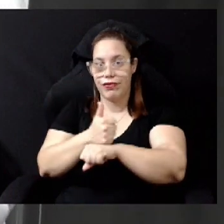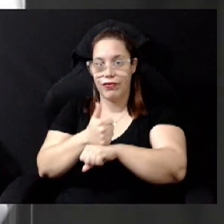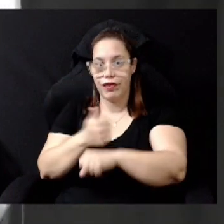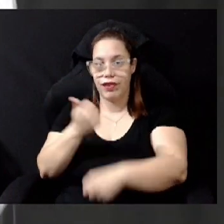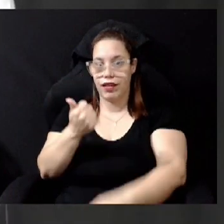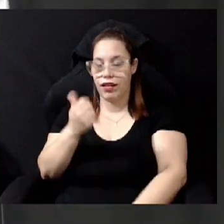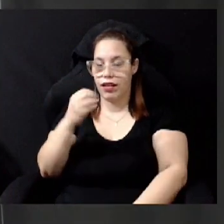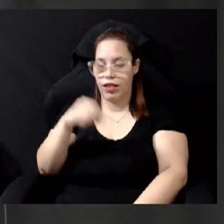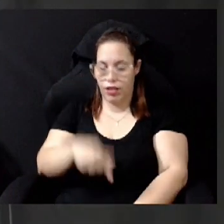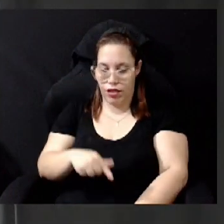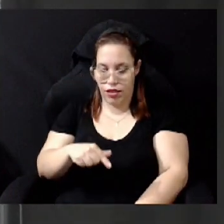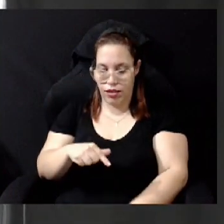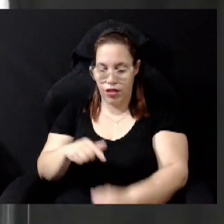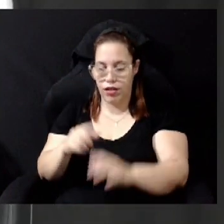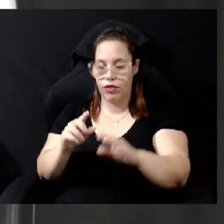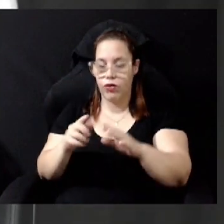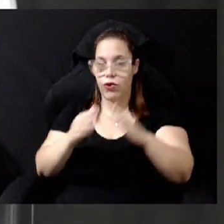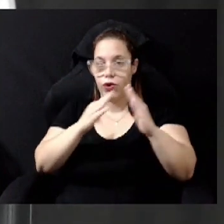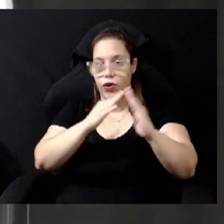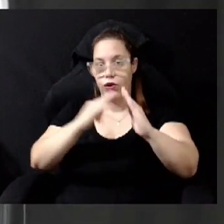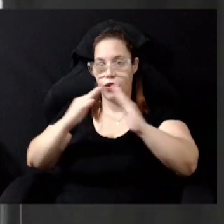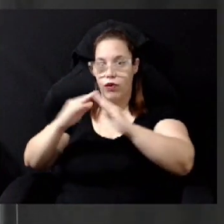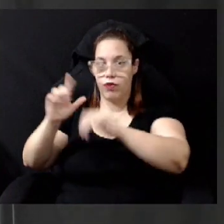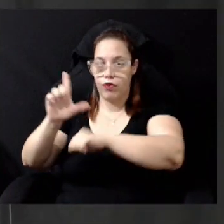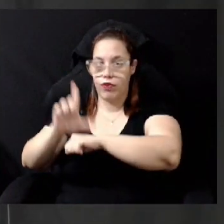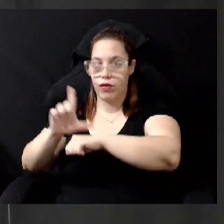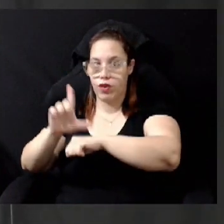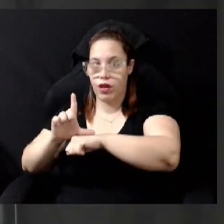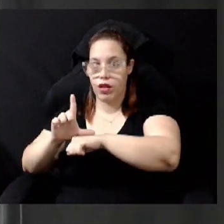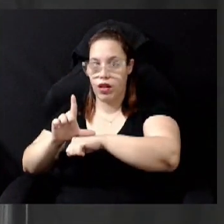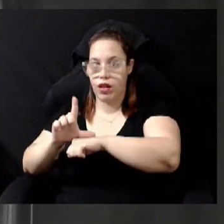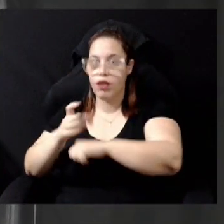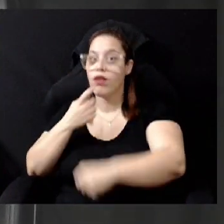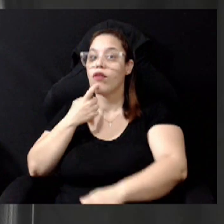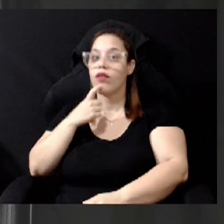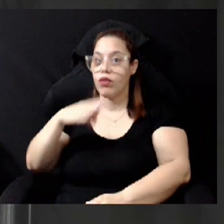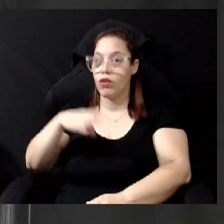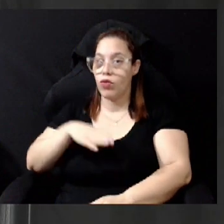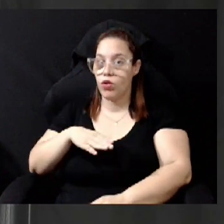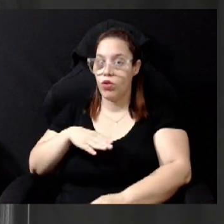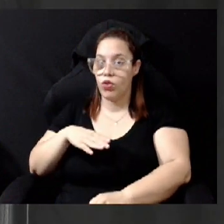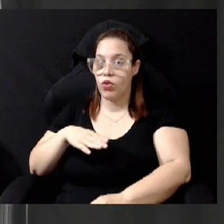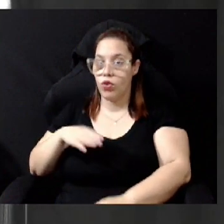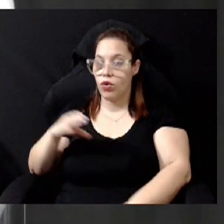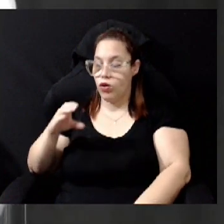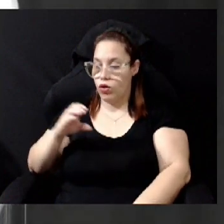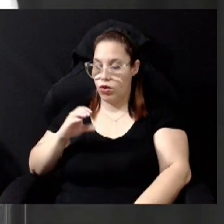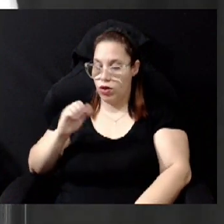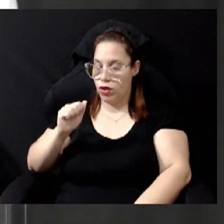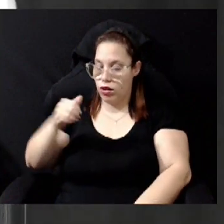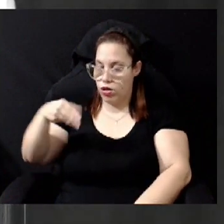depois eu montei mais lojas, a minha primeira loja em Campinas, na região do Campo Belo, eu estava com